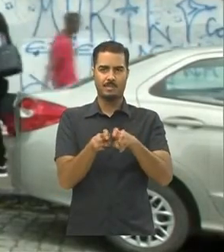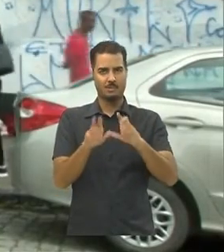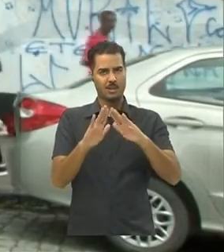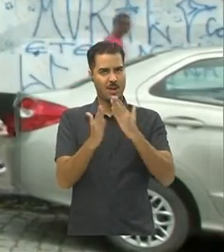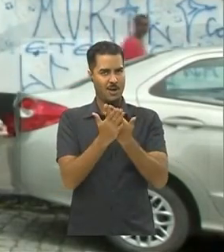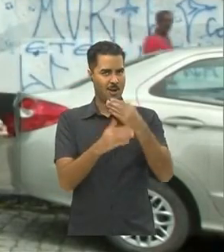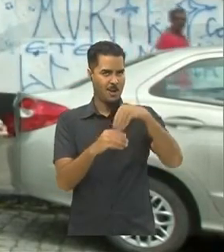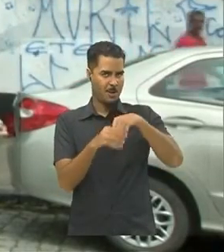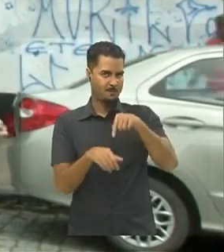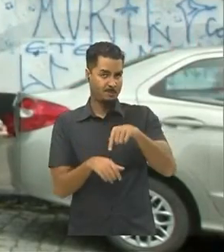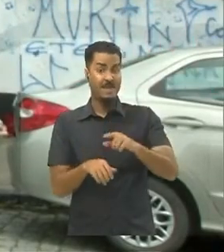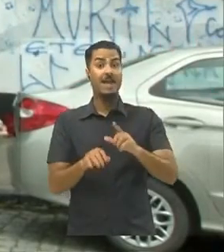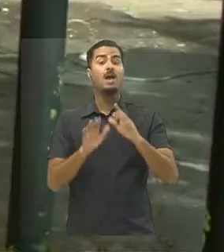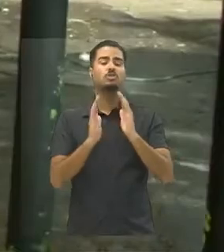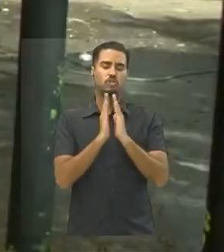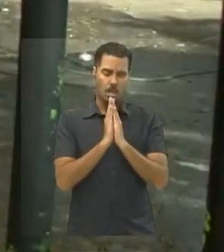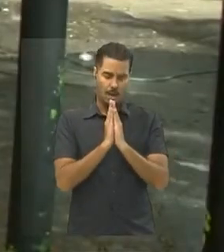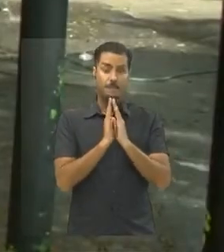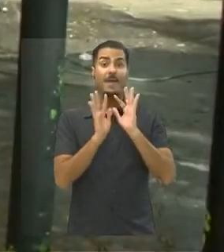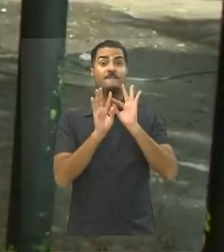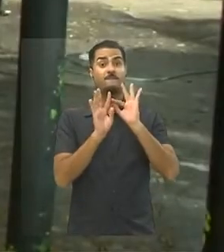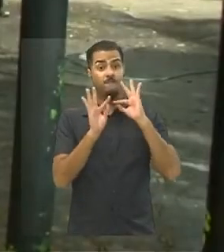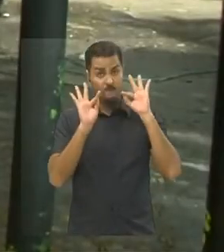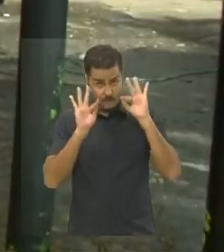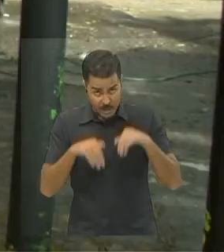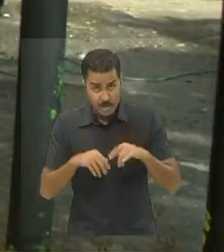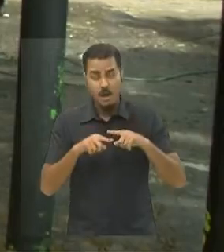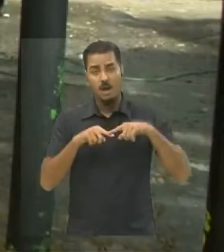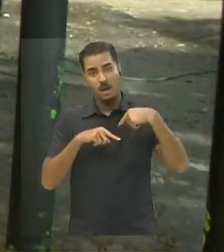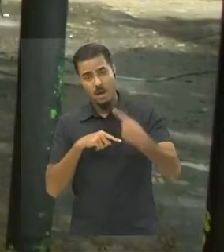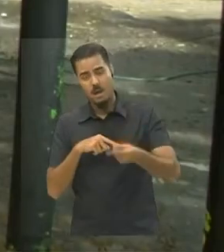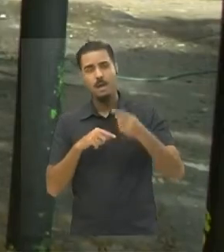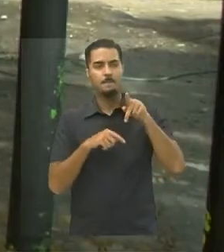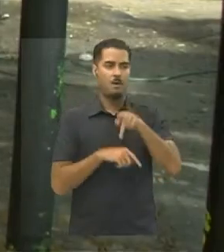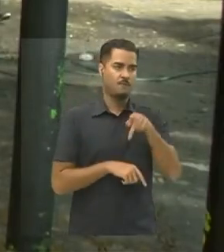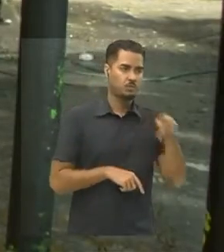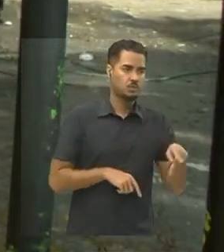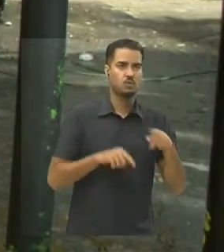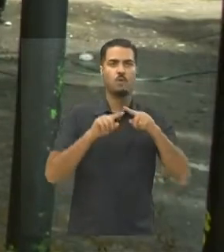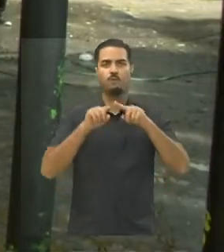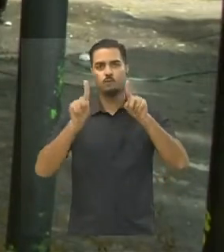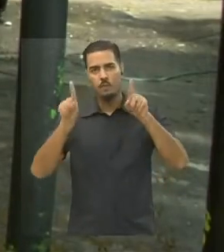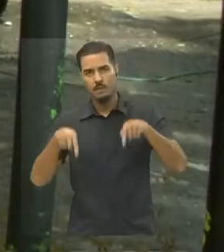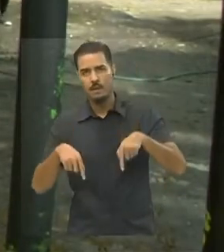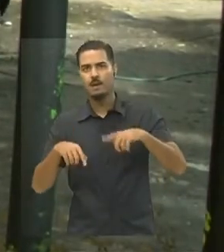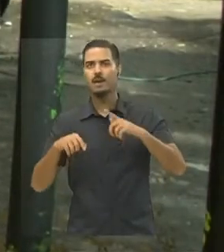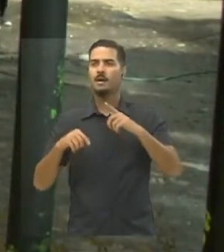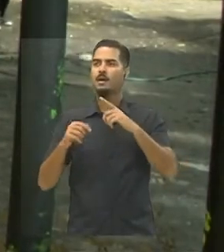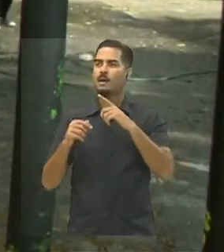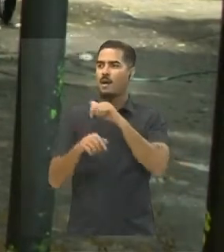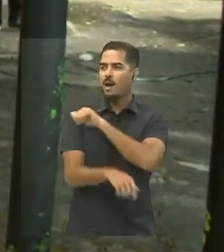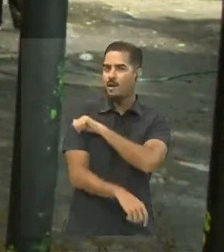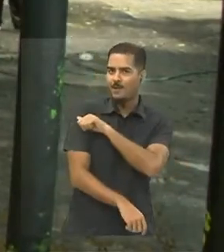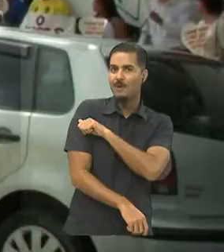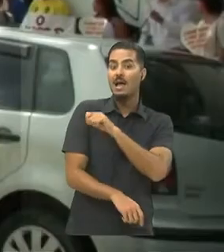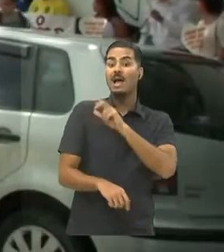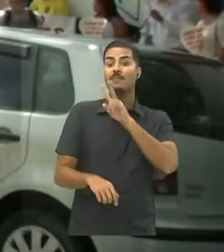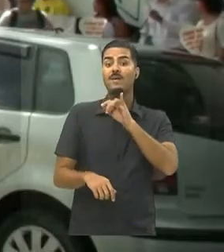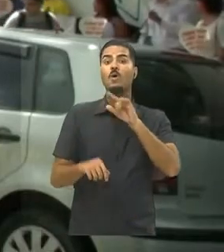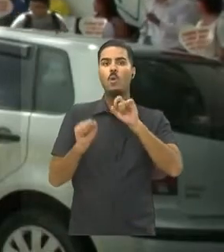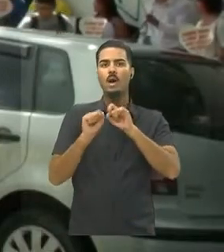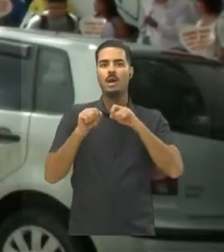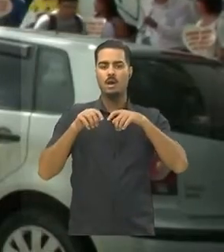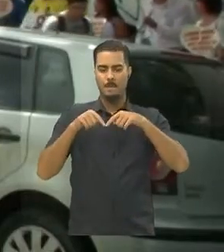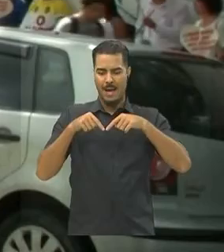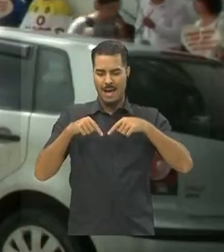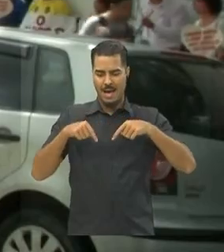encerramento dessa celebração, professores, funcionários, estudantes e familiares vão dar um abraço simbólico coletivo em volta do